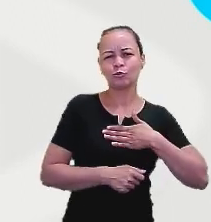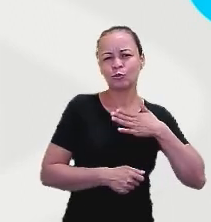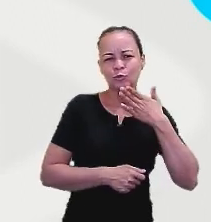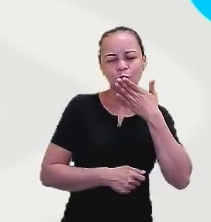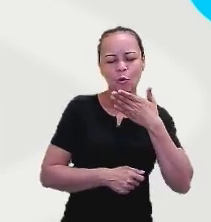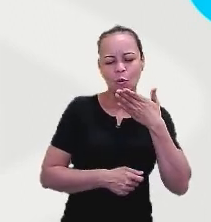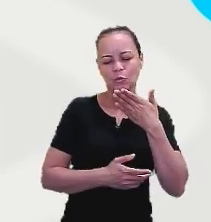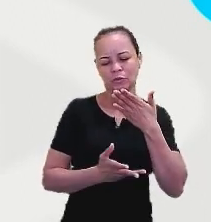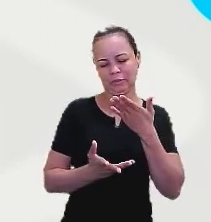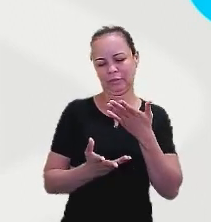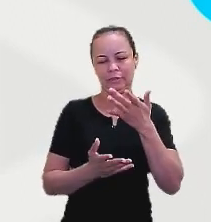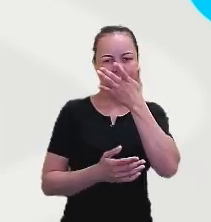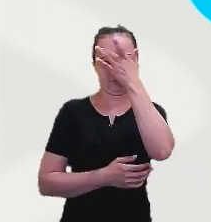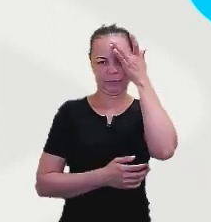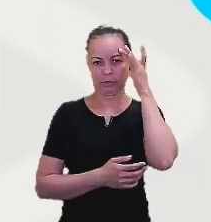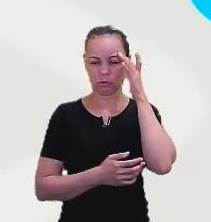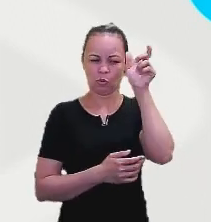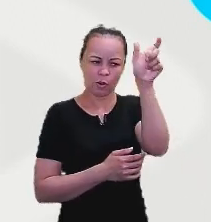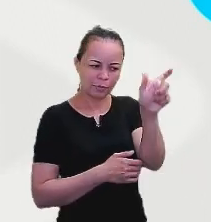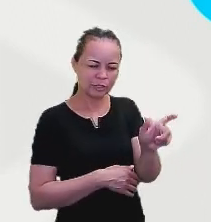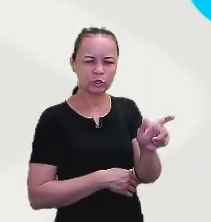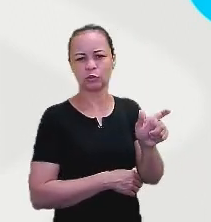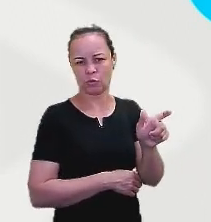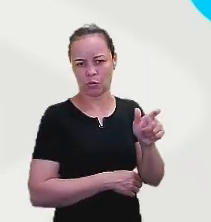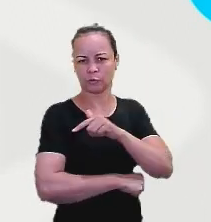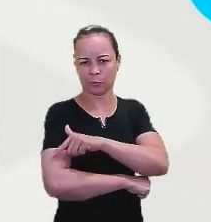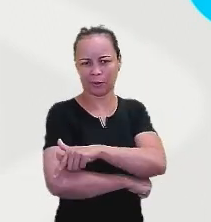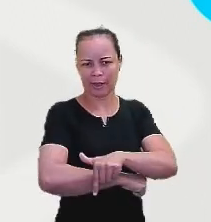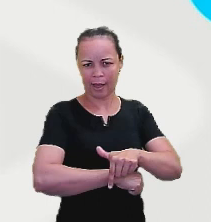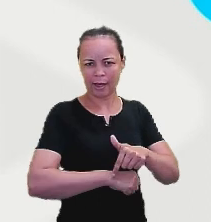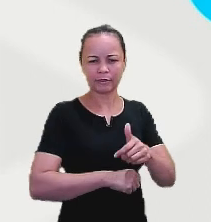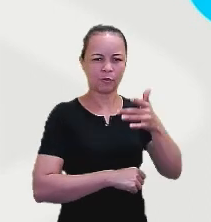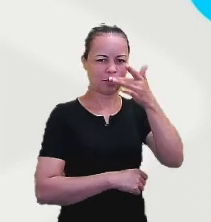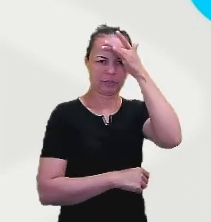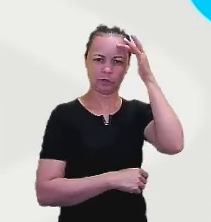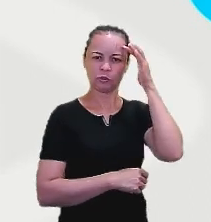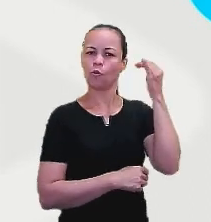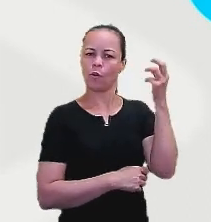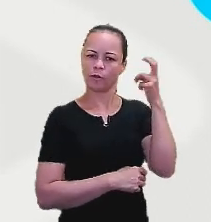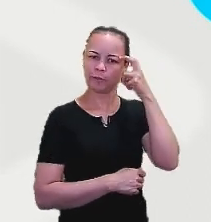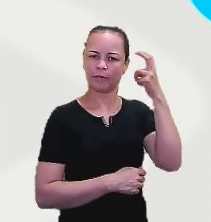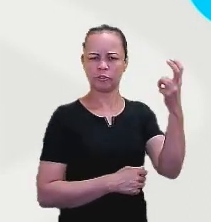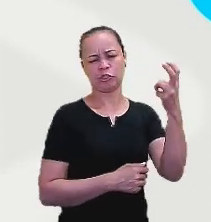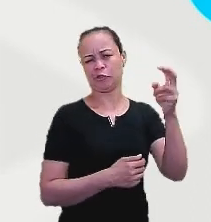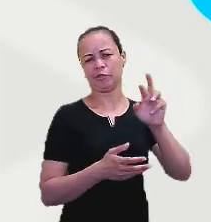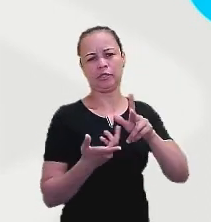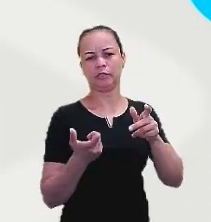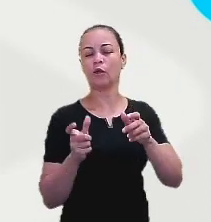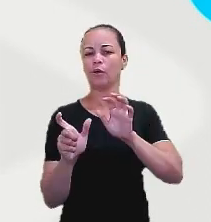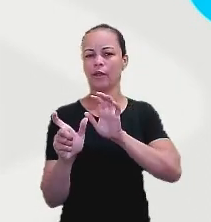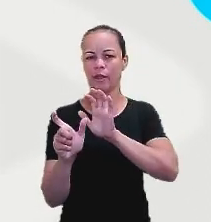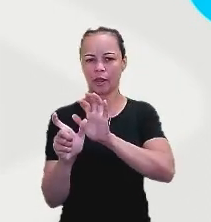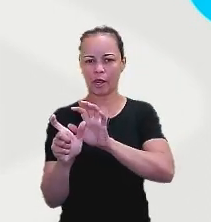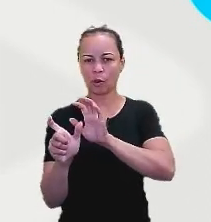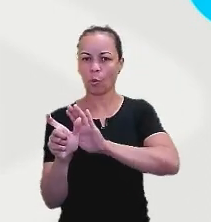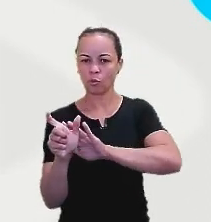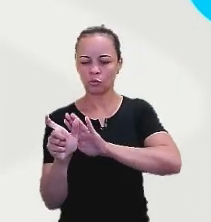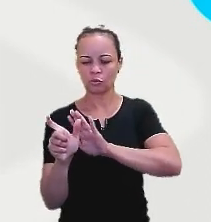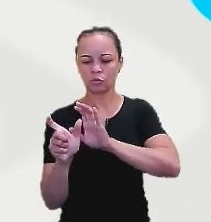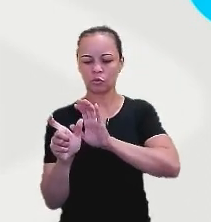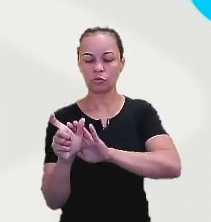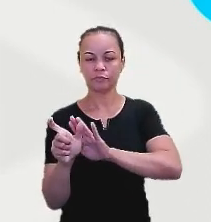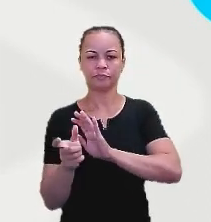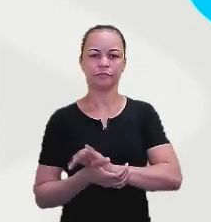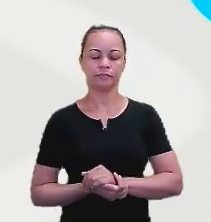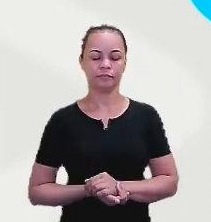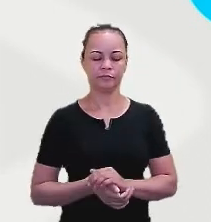né? Ou seja, Maria é uma pessoa agradável, podemos dizer assim. Então, quando eu